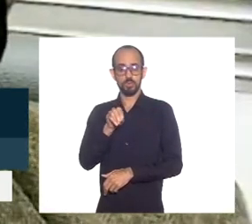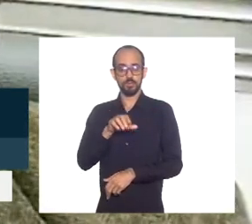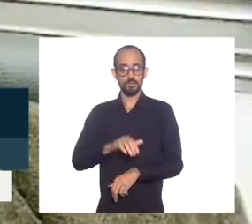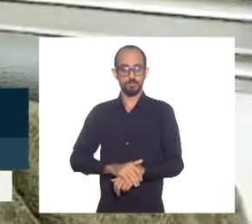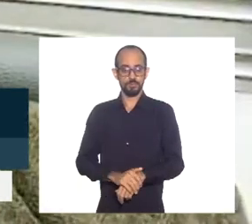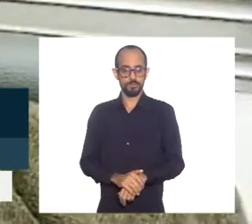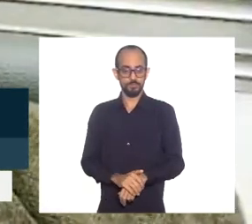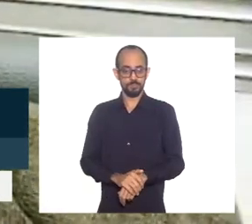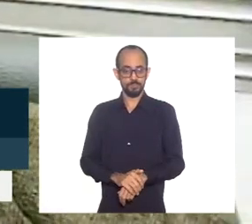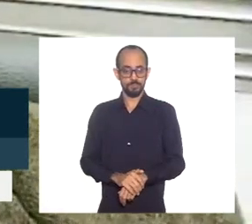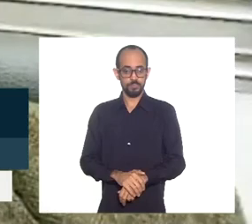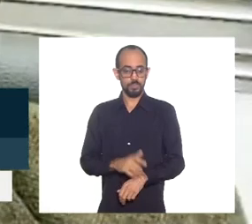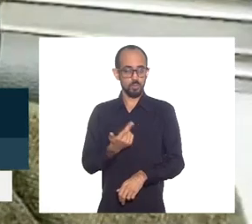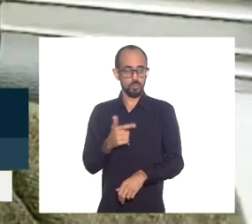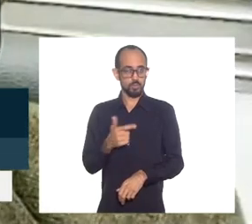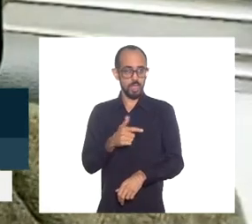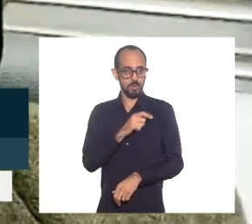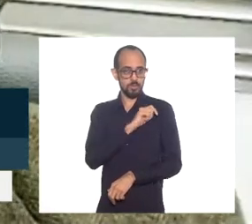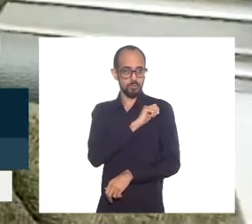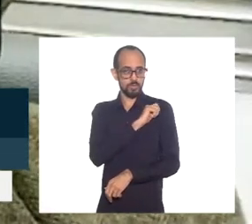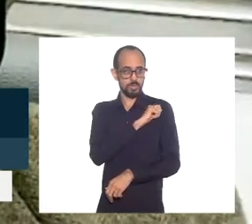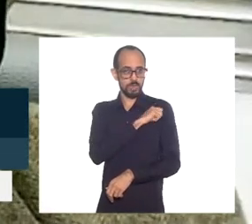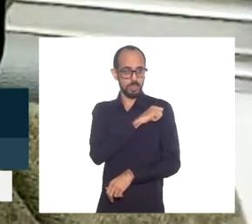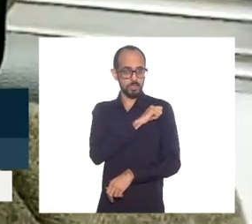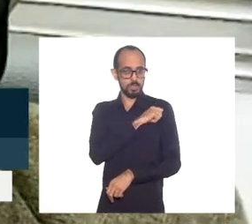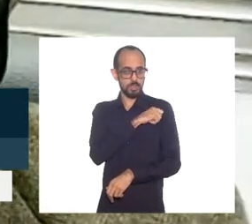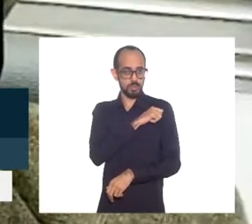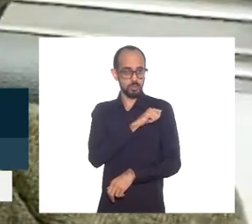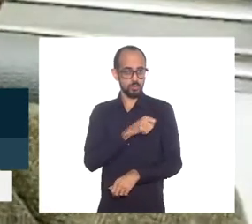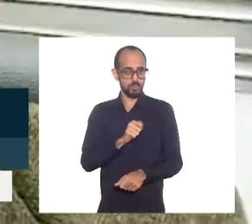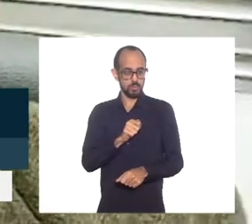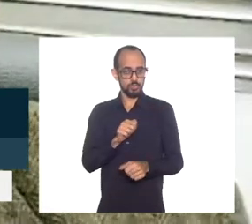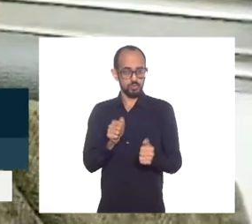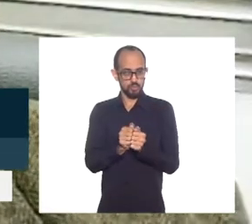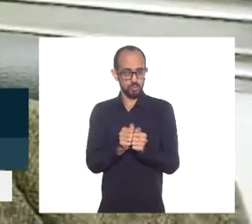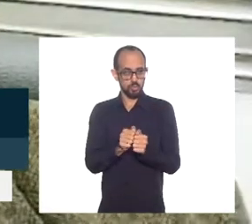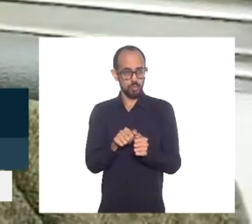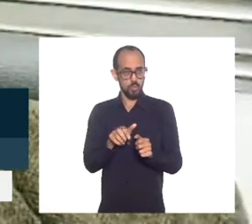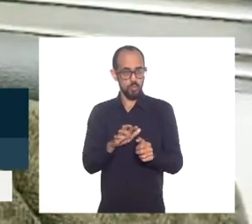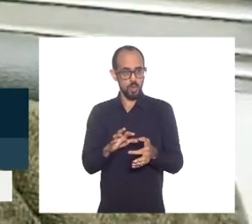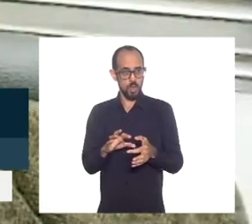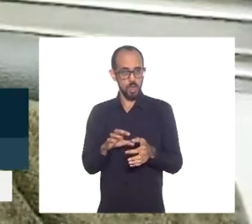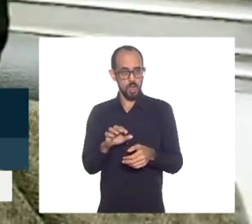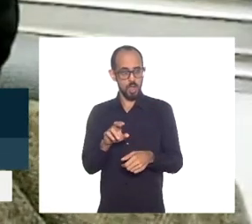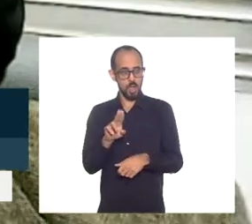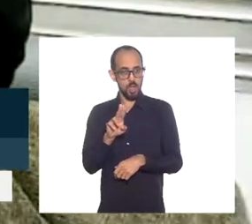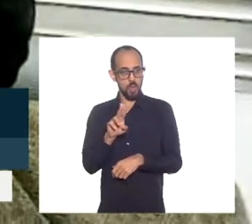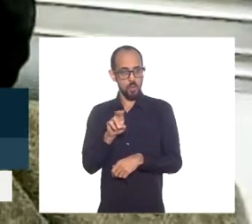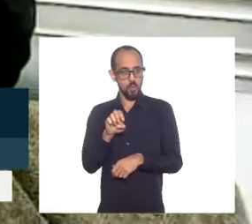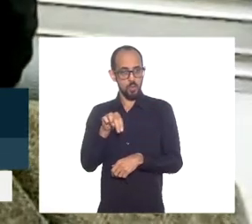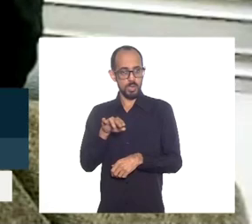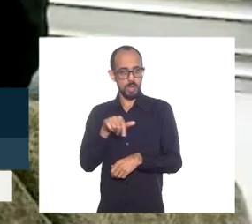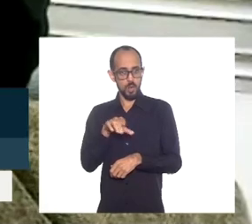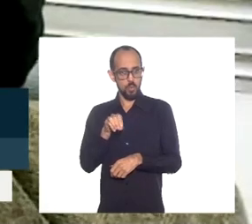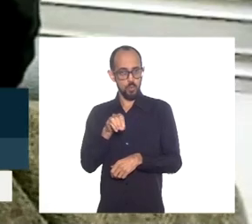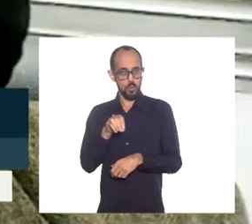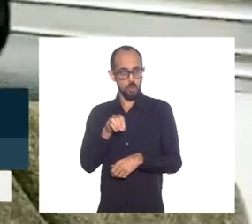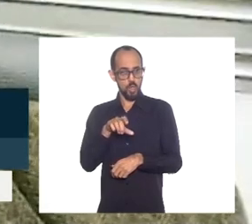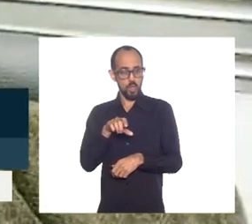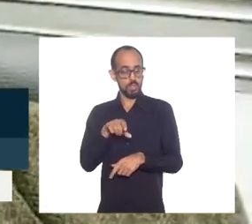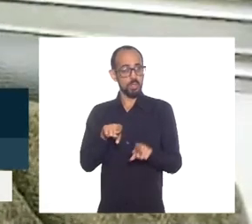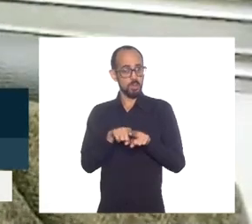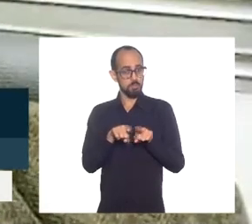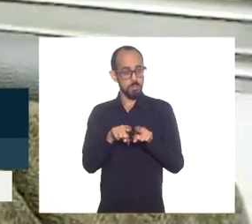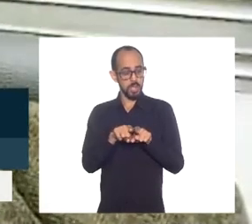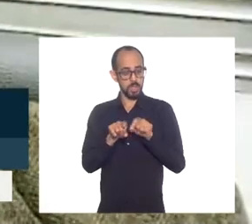não estaria fiscalizando os repasses corretos para a União. E, evidentemente, também a